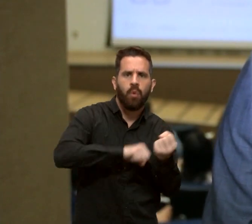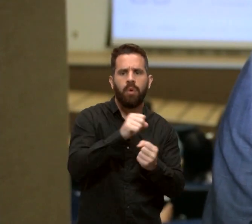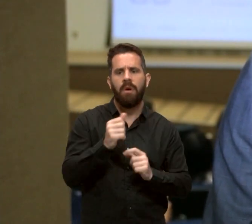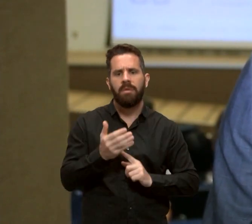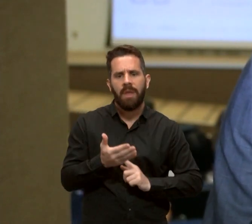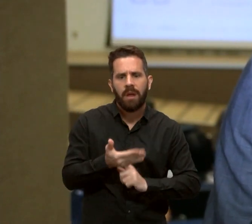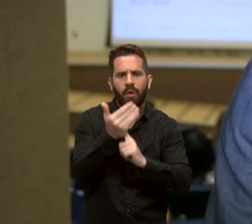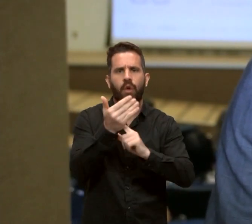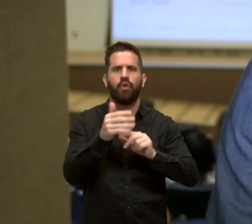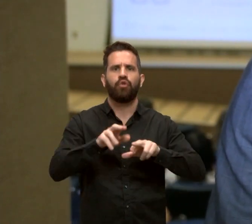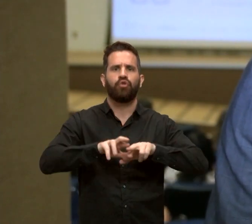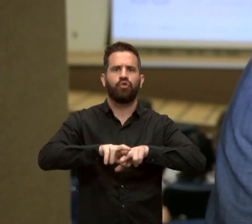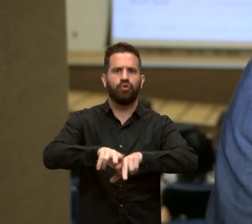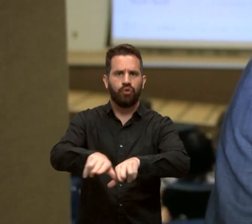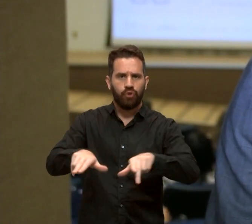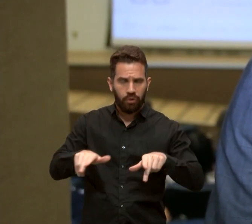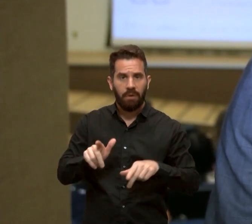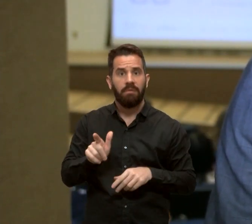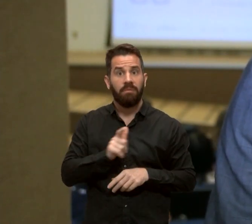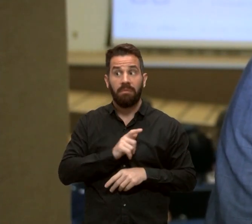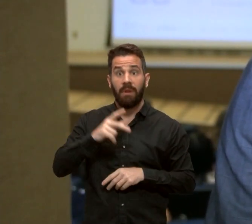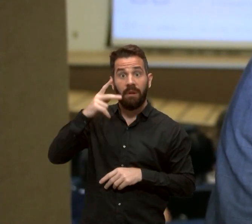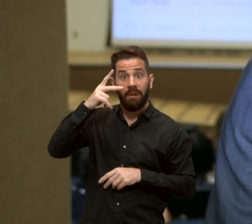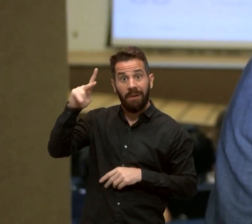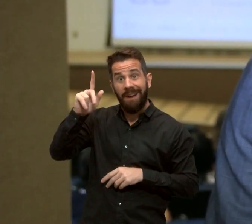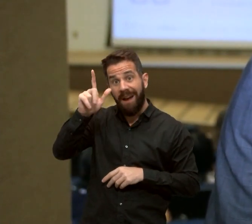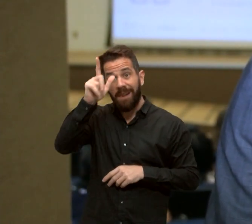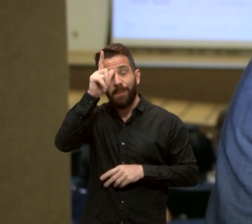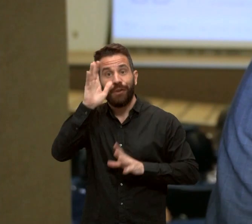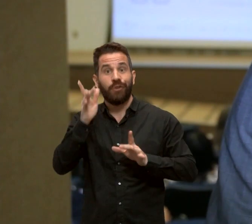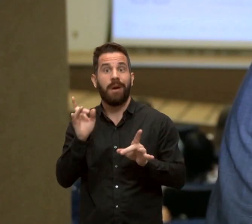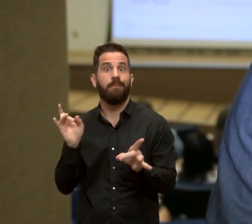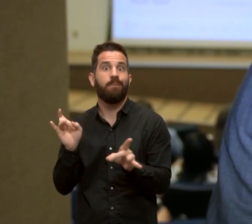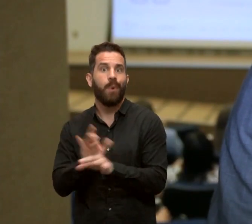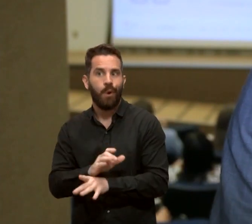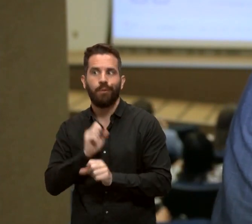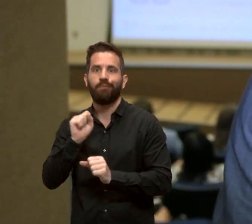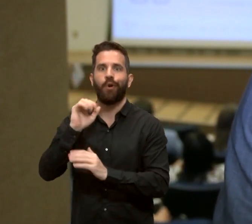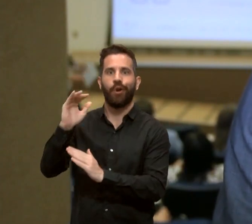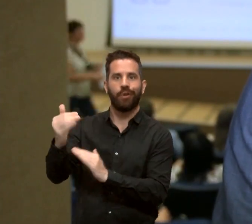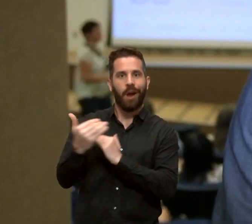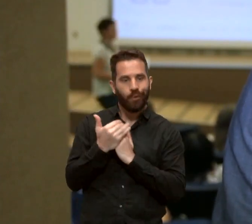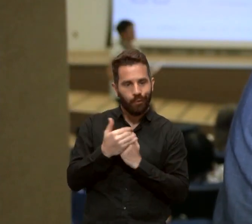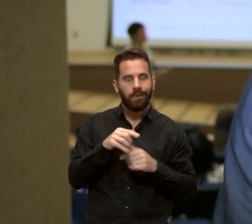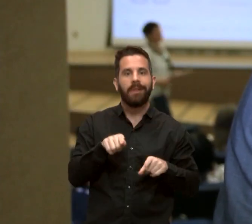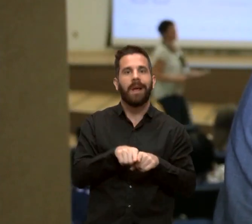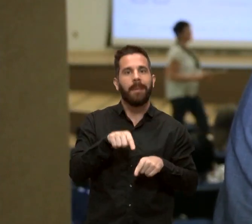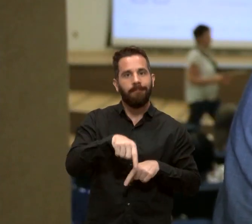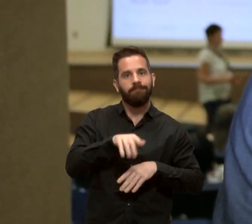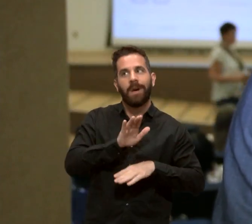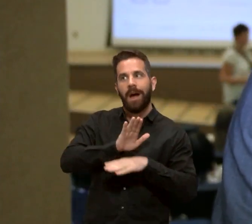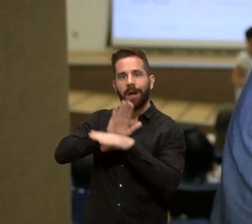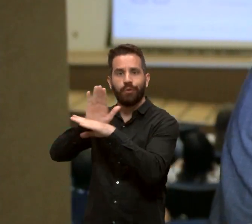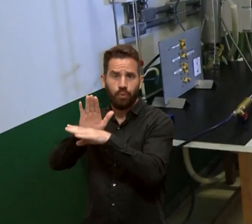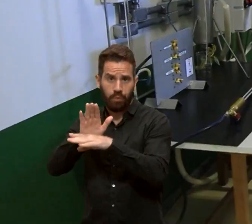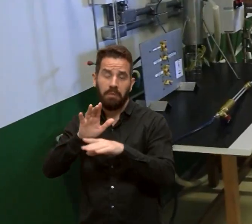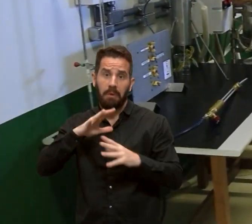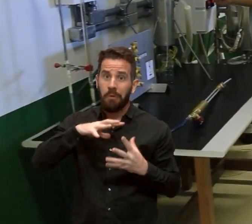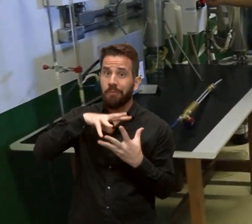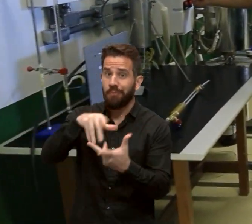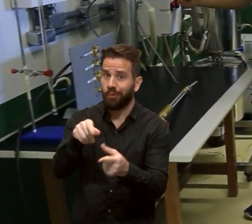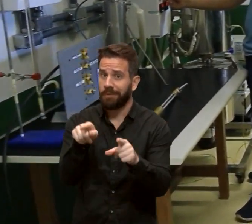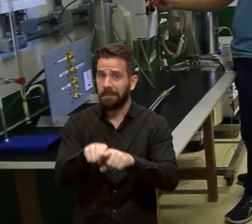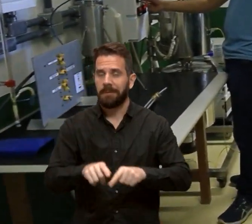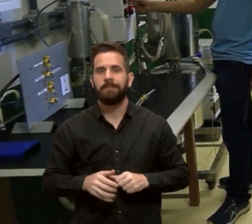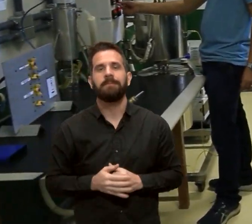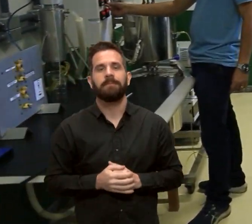que a Alemanha domina, não só para o benefício dos dois países, mas para todo o planeta. Ao longo